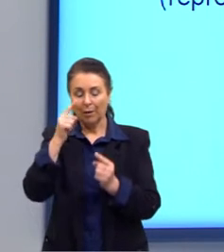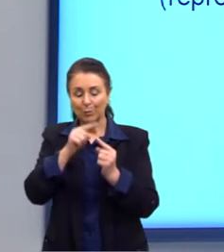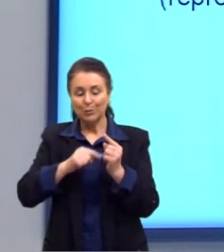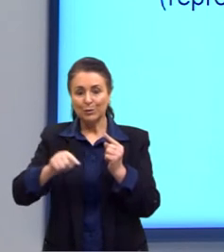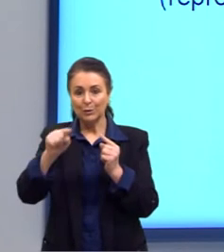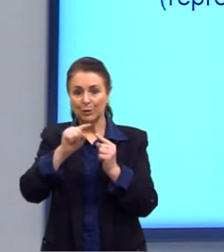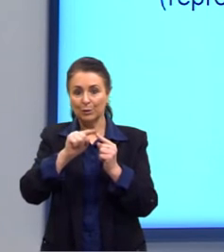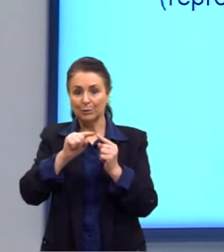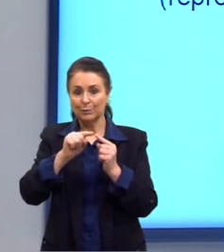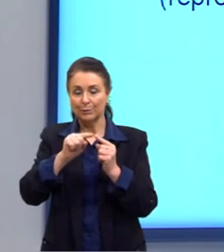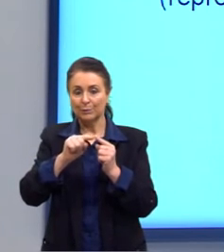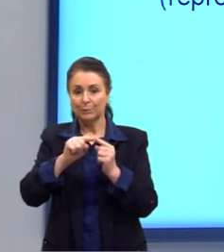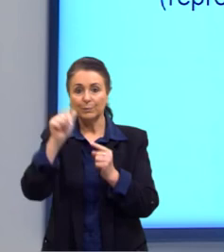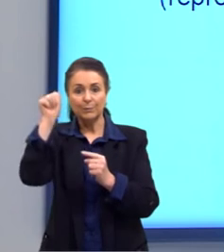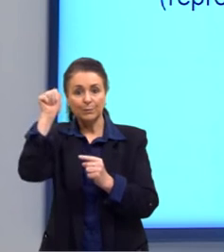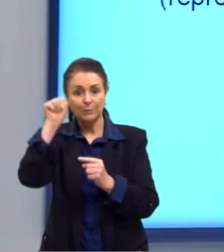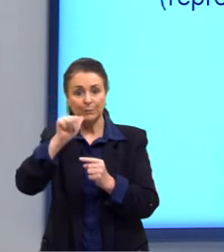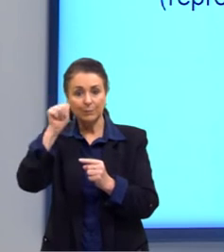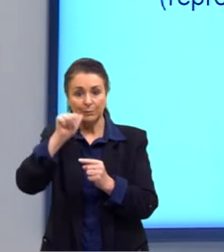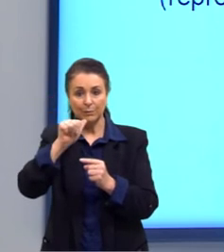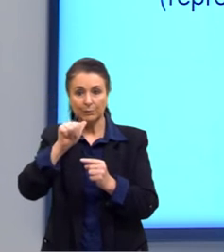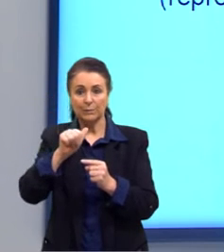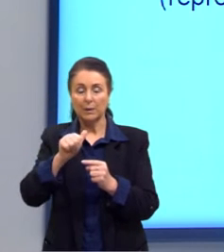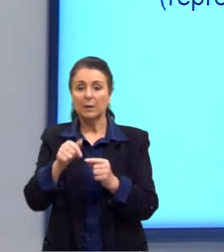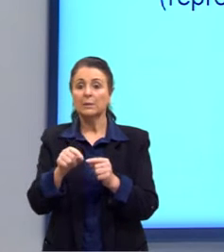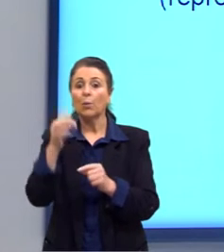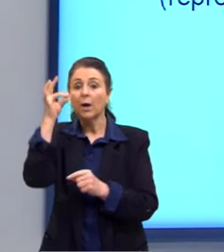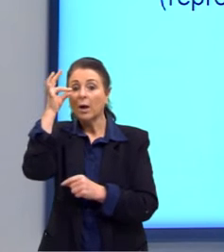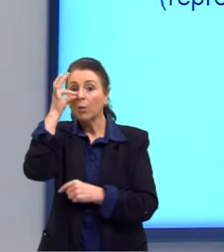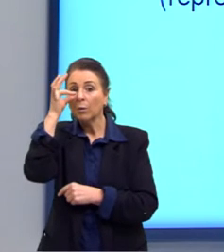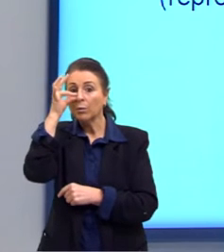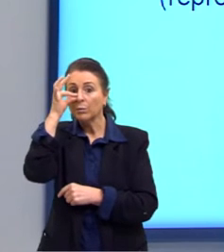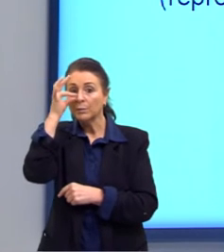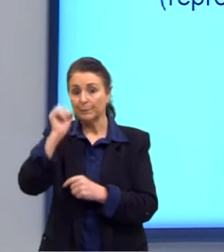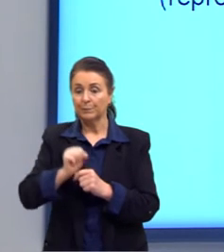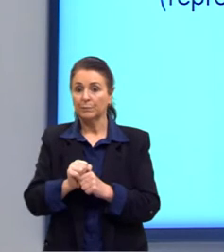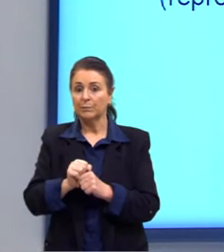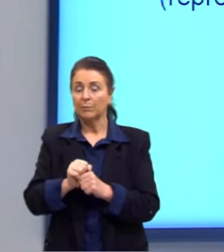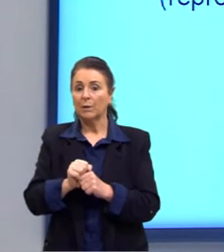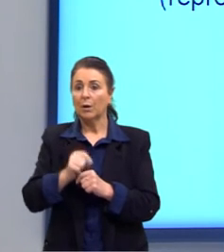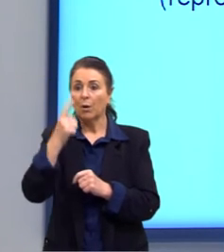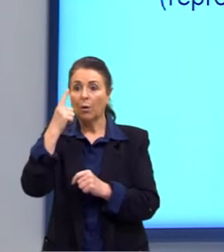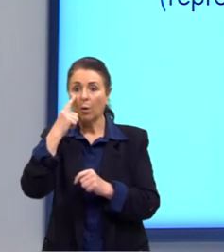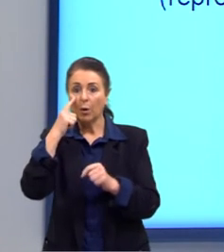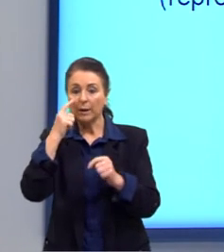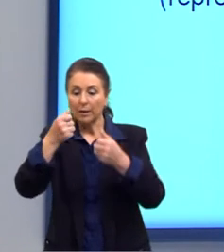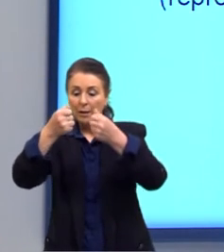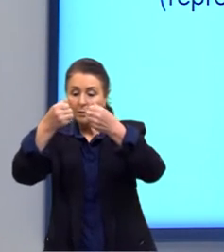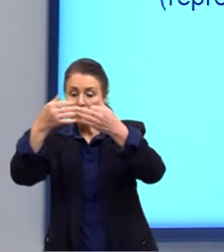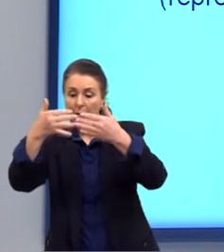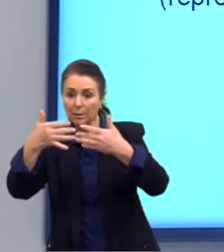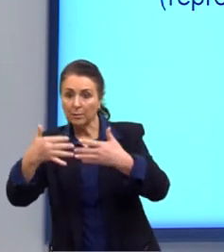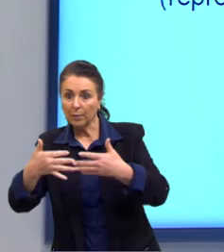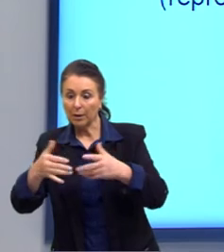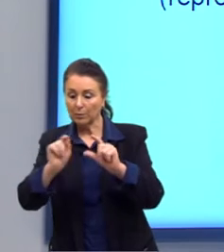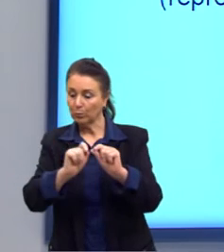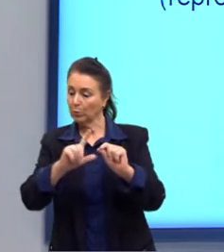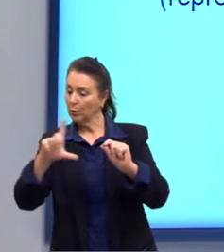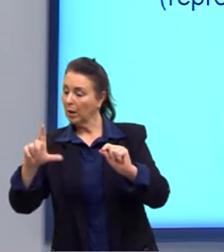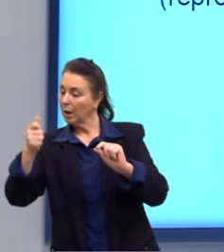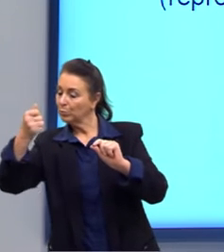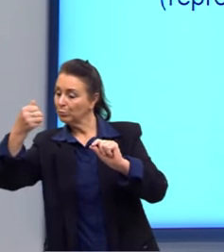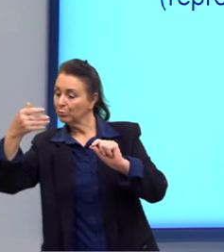fêmea no caso são roedores né aqui a legendinha para ajudar vocês uma